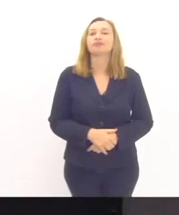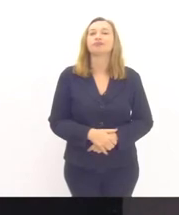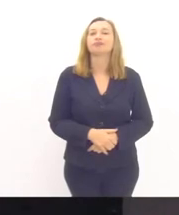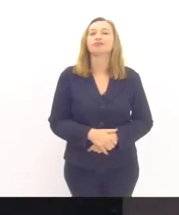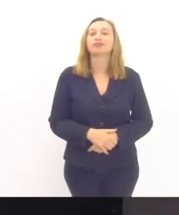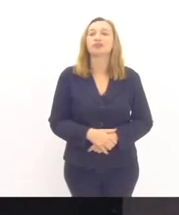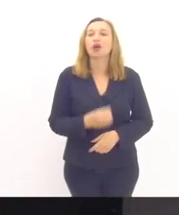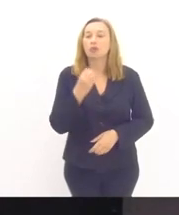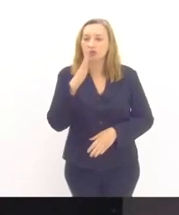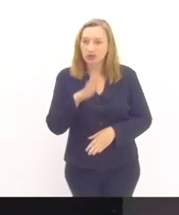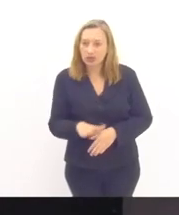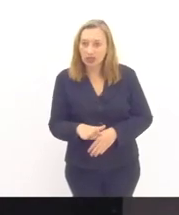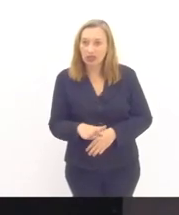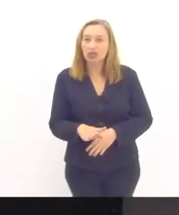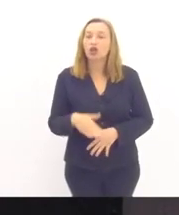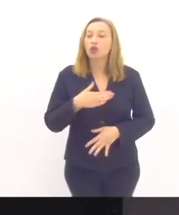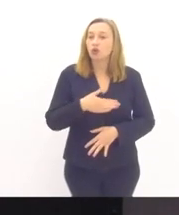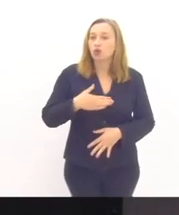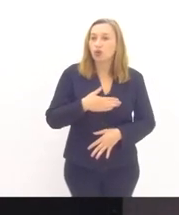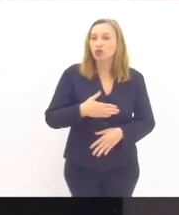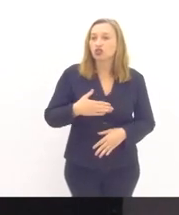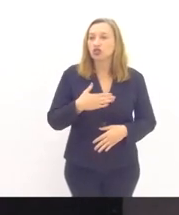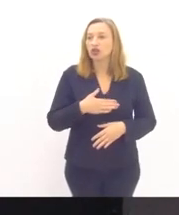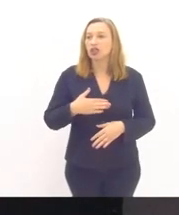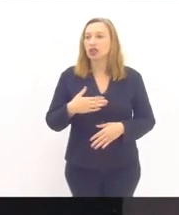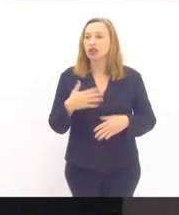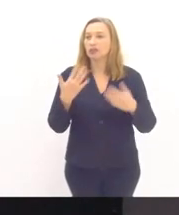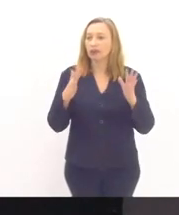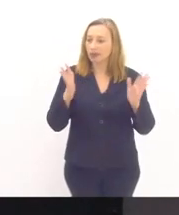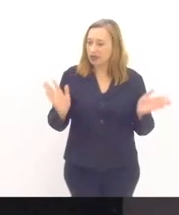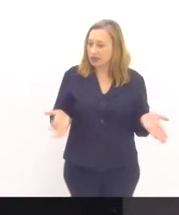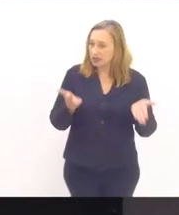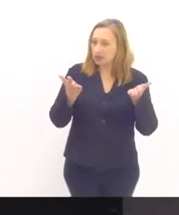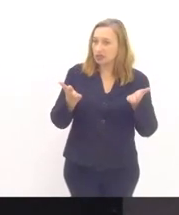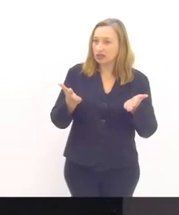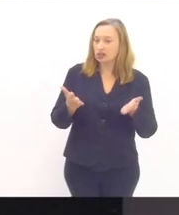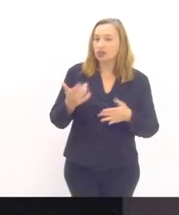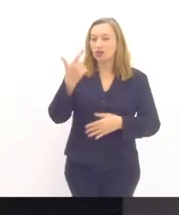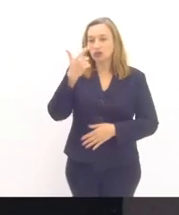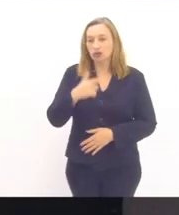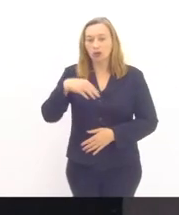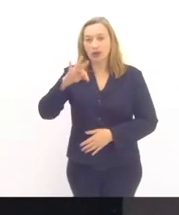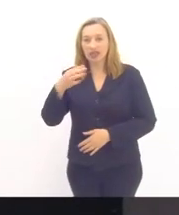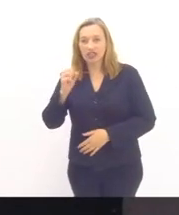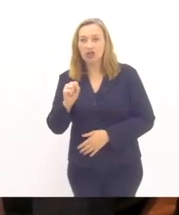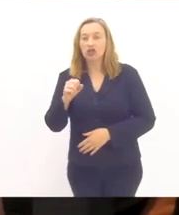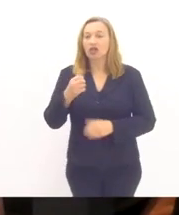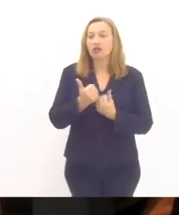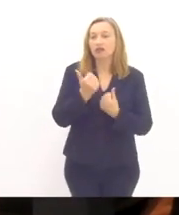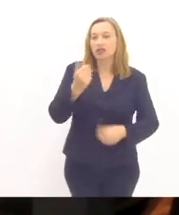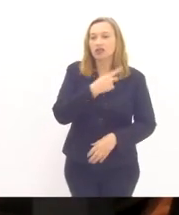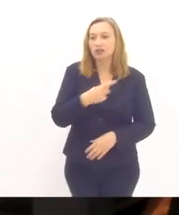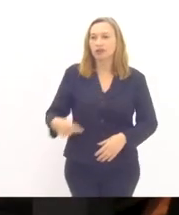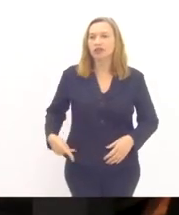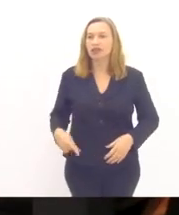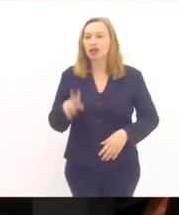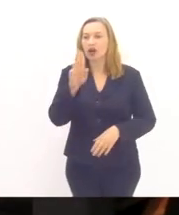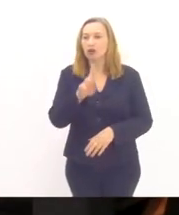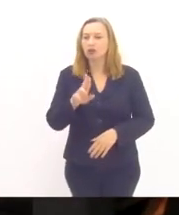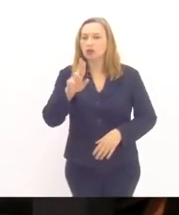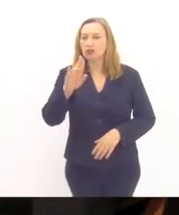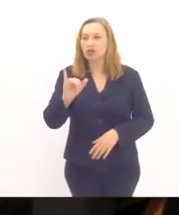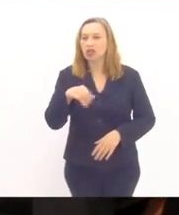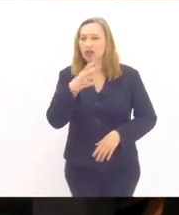Boa tarde, gente. Gostaria de saudar o espaço, a iniciativa. Eu sou Matheus Modesto, sou vice-presidente da União Estadual dos